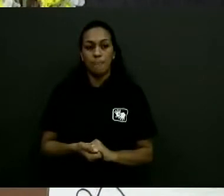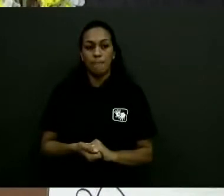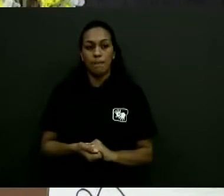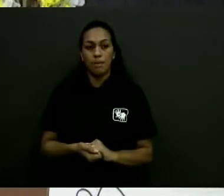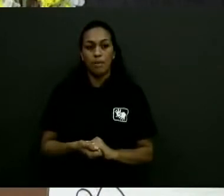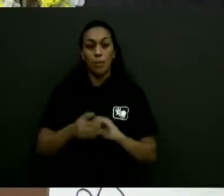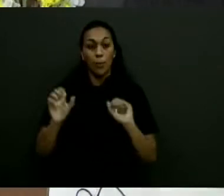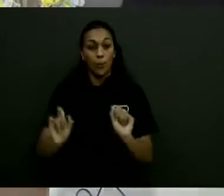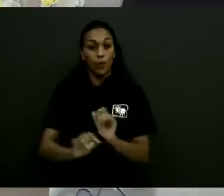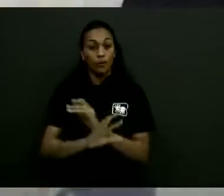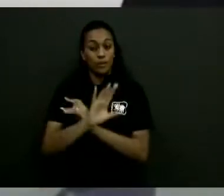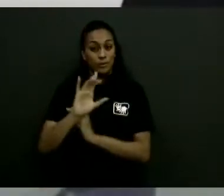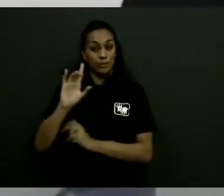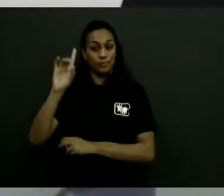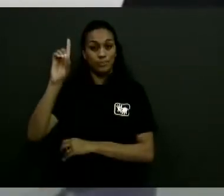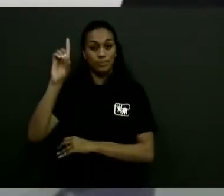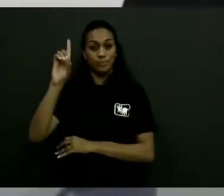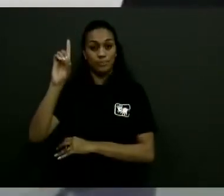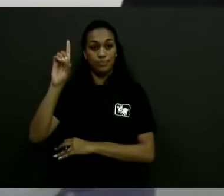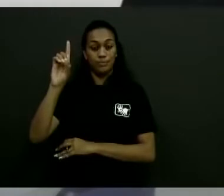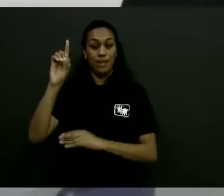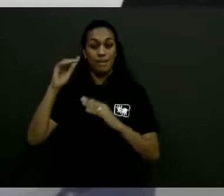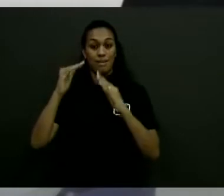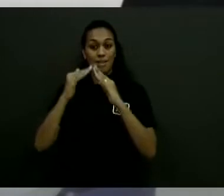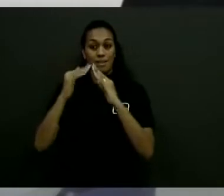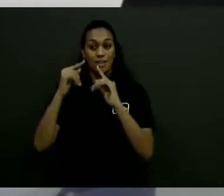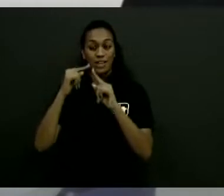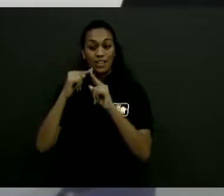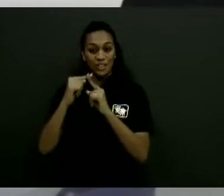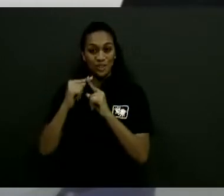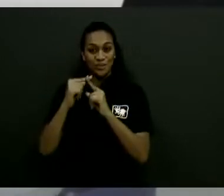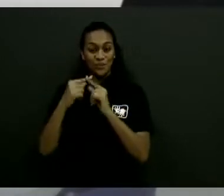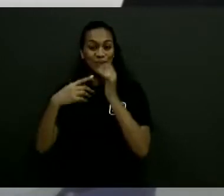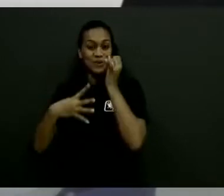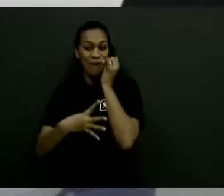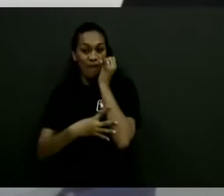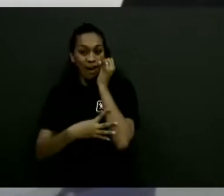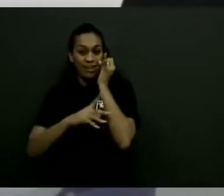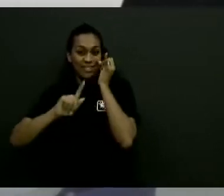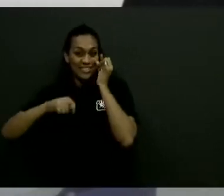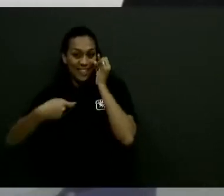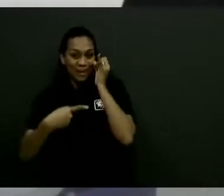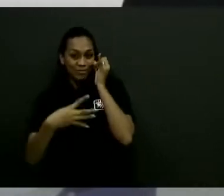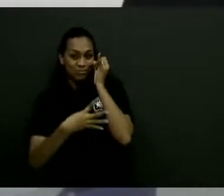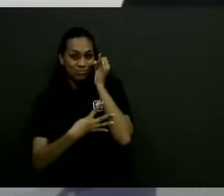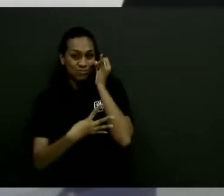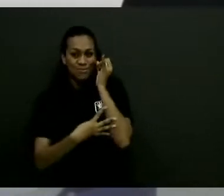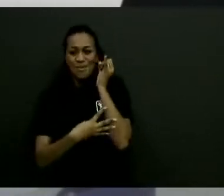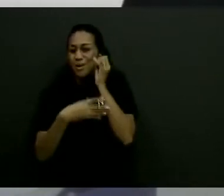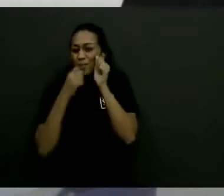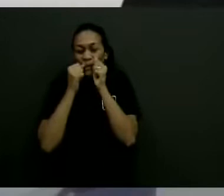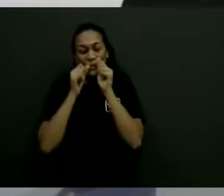Graças a Deus, sabe de uma coisa? A Igreja Quadrangular é uma igreja abençoada. Que igreja que nós temos,